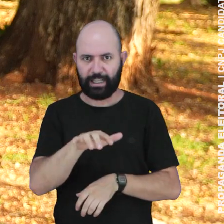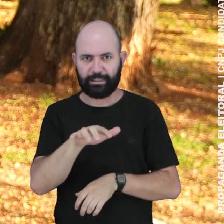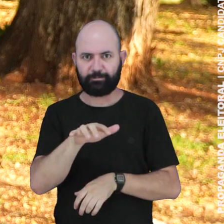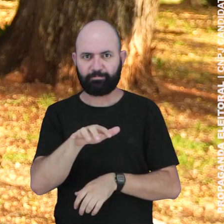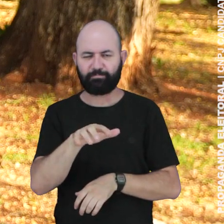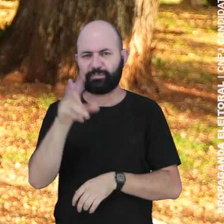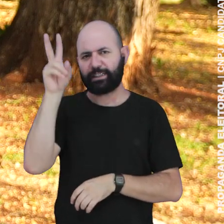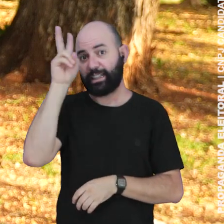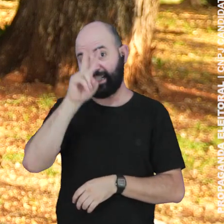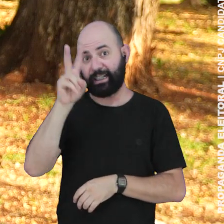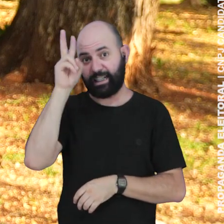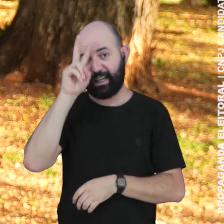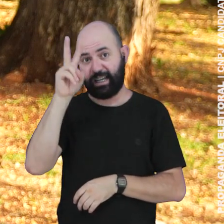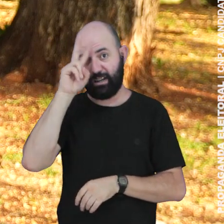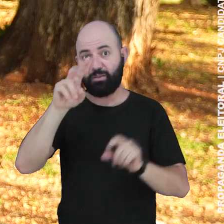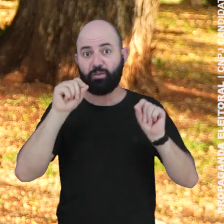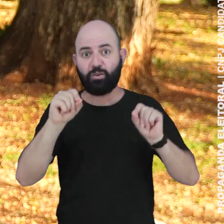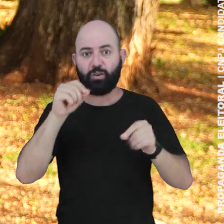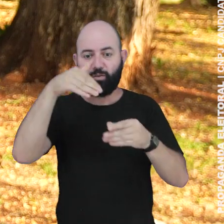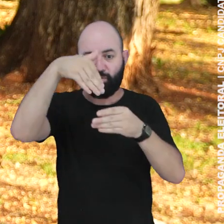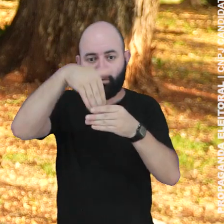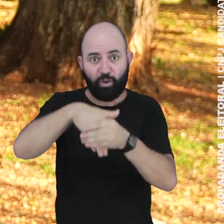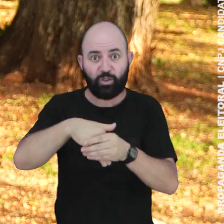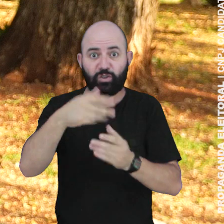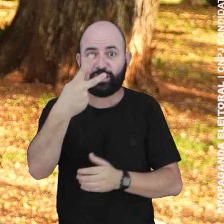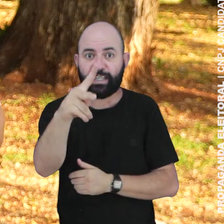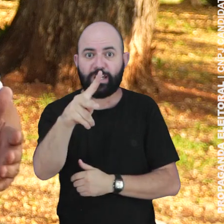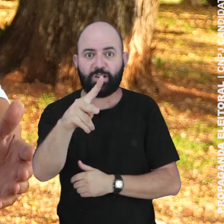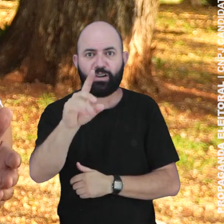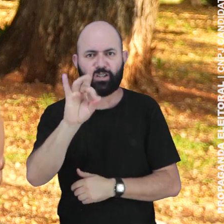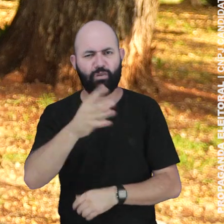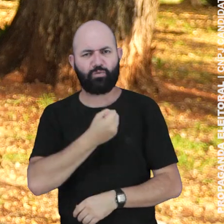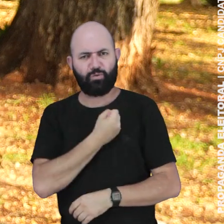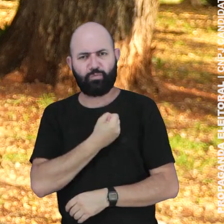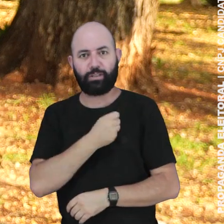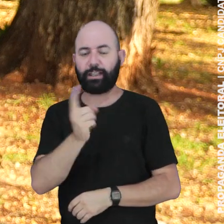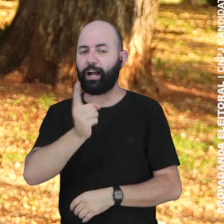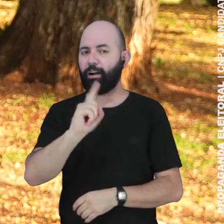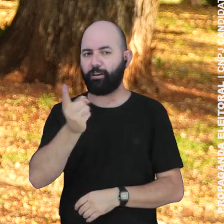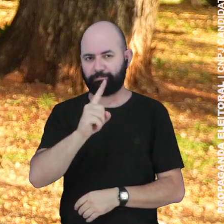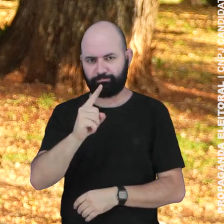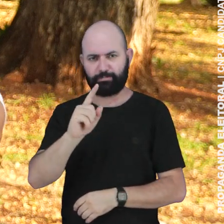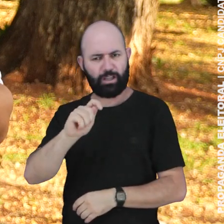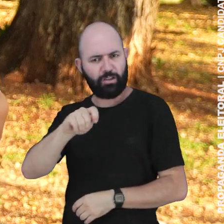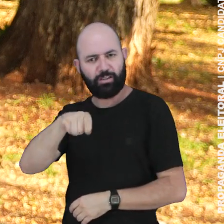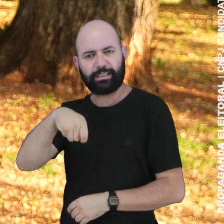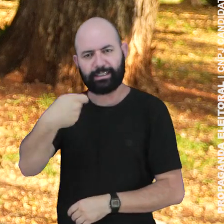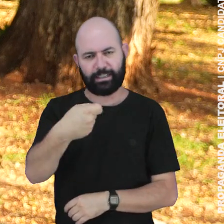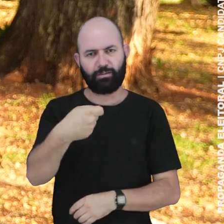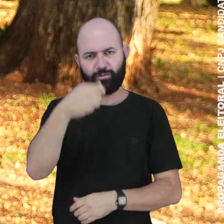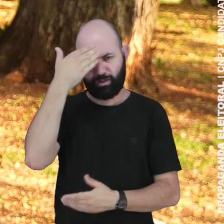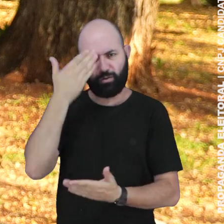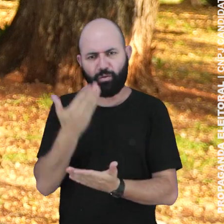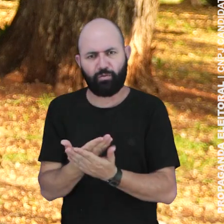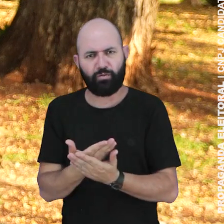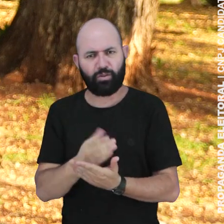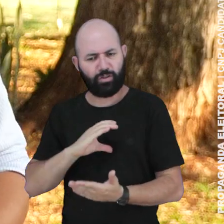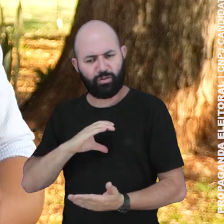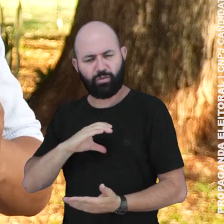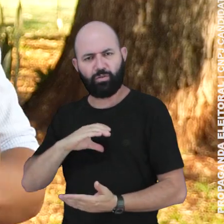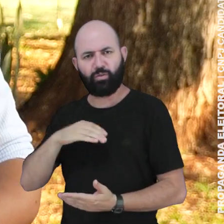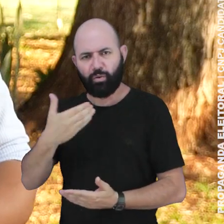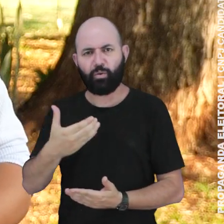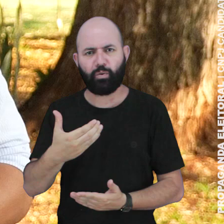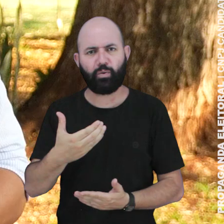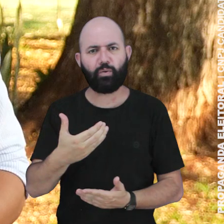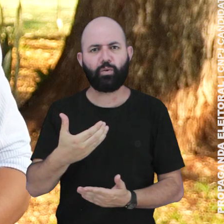frente da urna, lembre-se que seu voto não é apenas um número. Ele é um gesto de confiança,